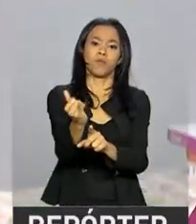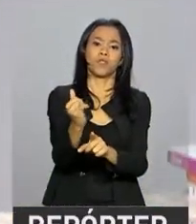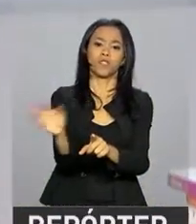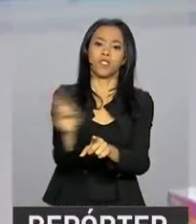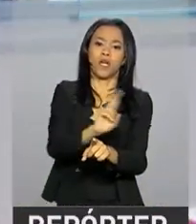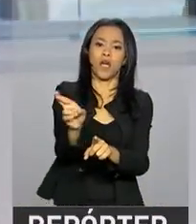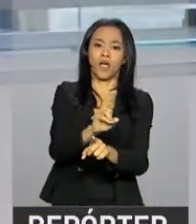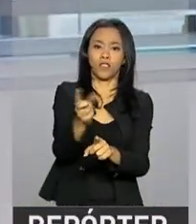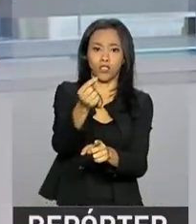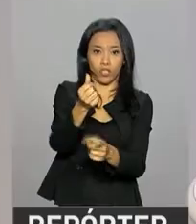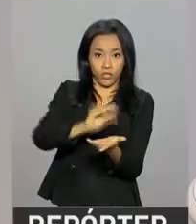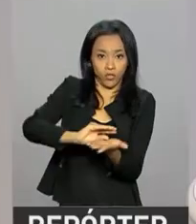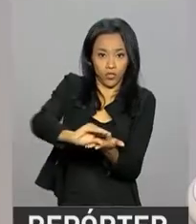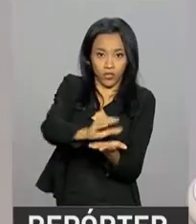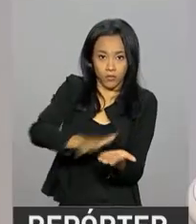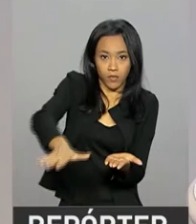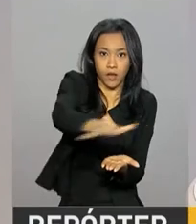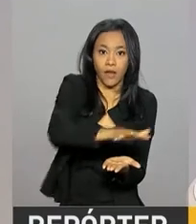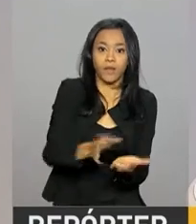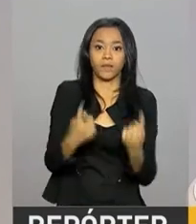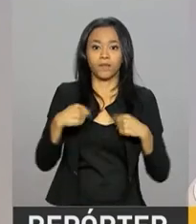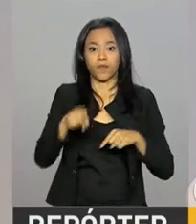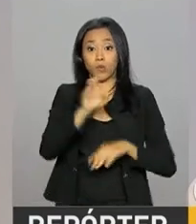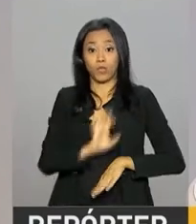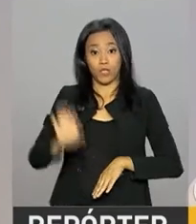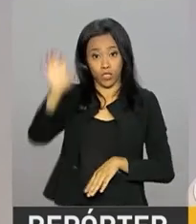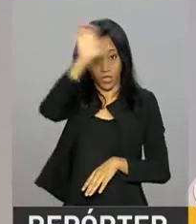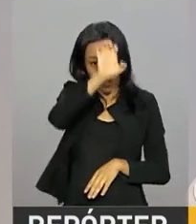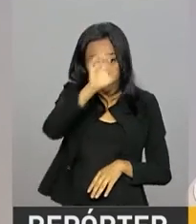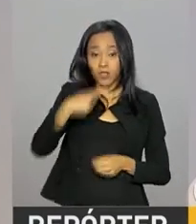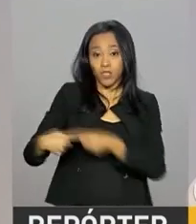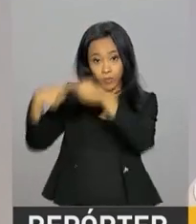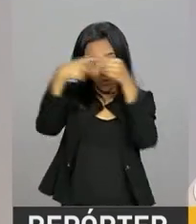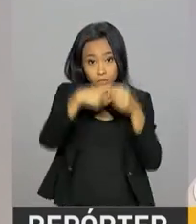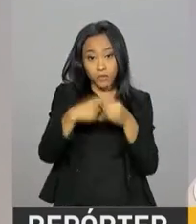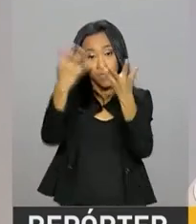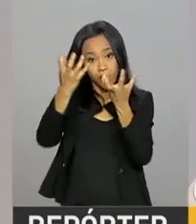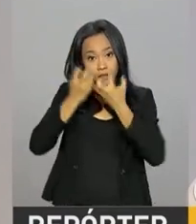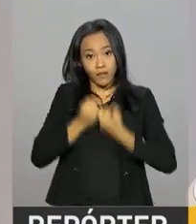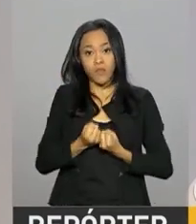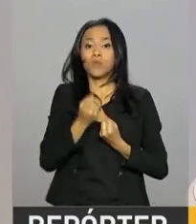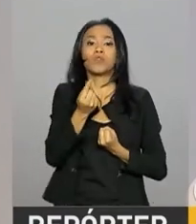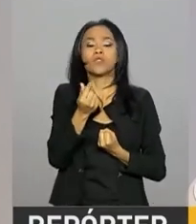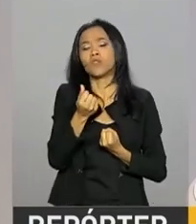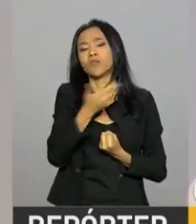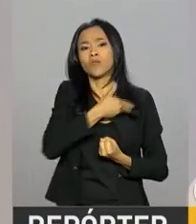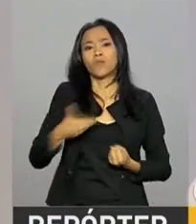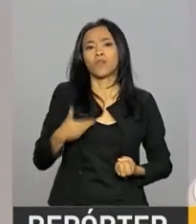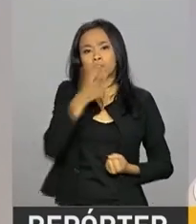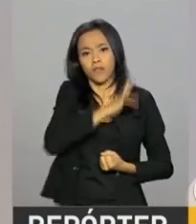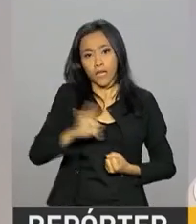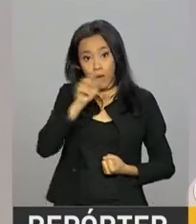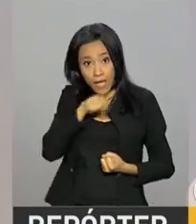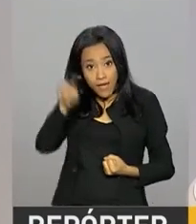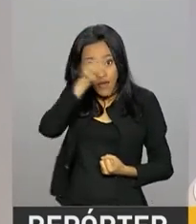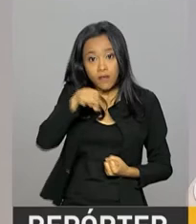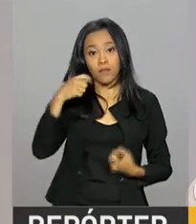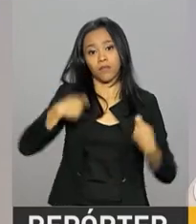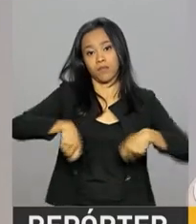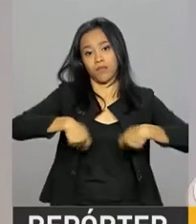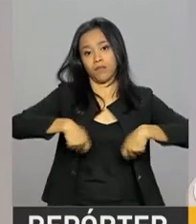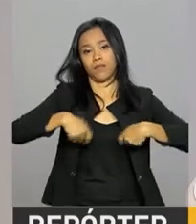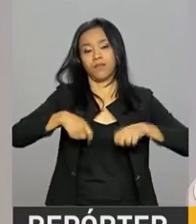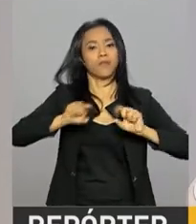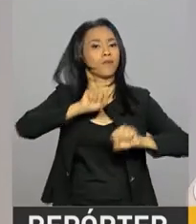em investimentos. Para que os estados e os municípios recebam os recursos do governo federal, eles precisam necessariamente